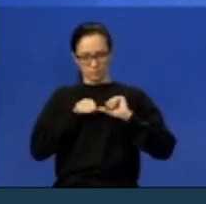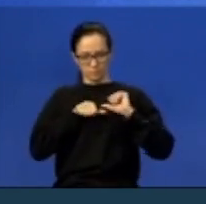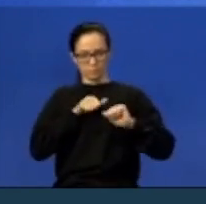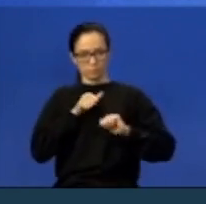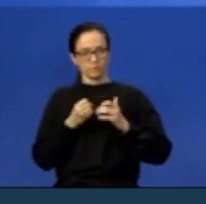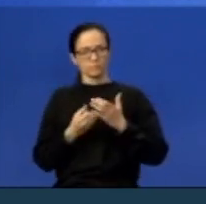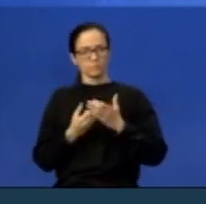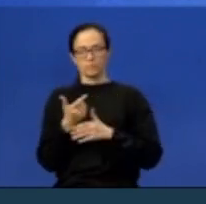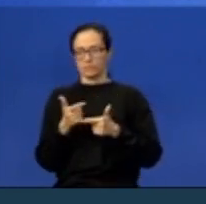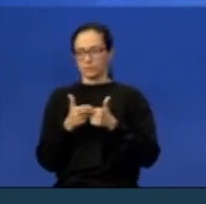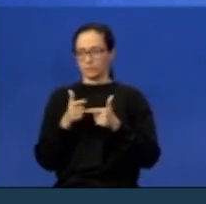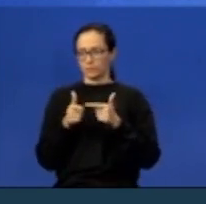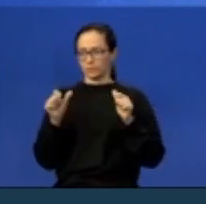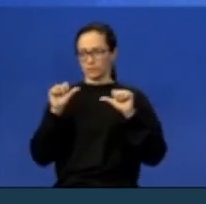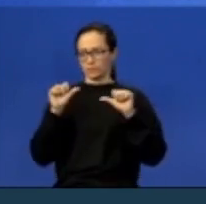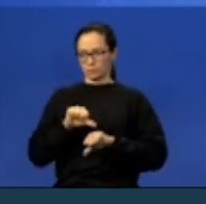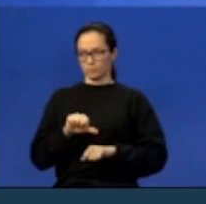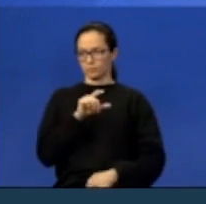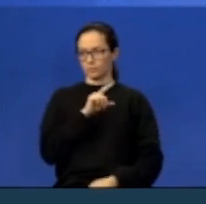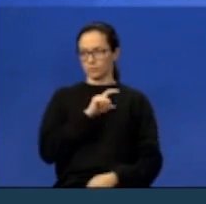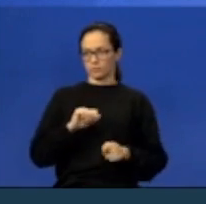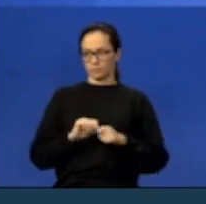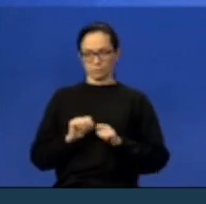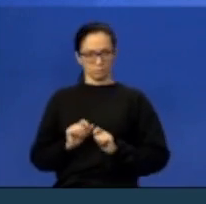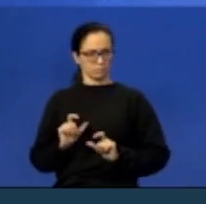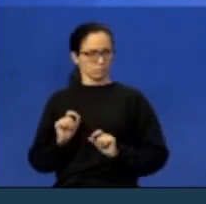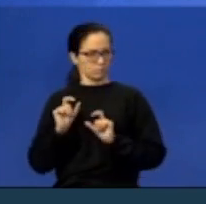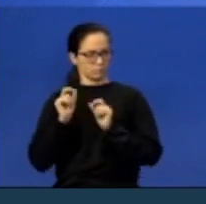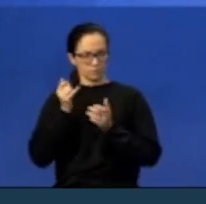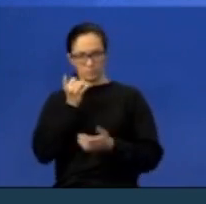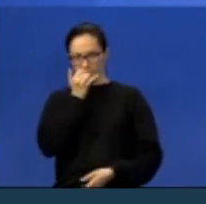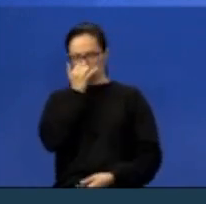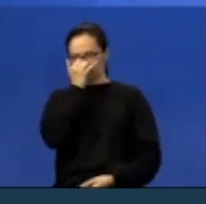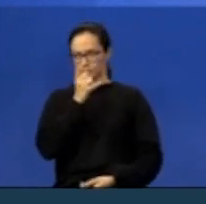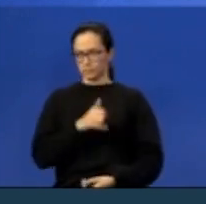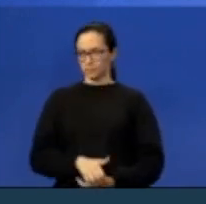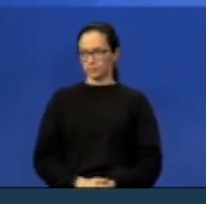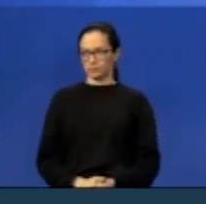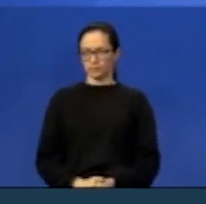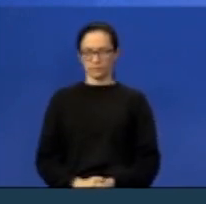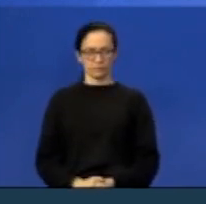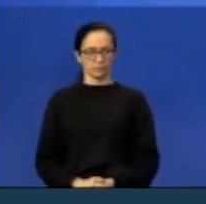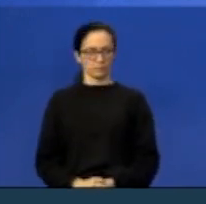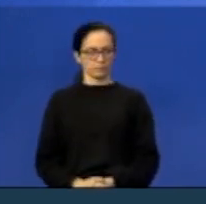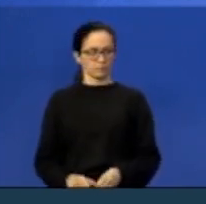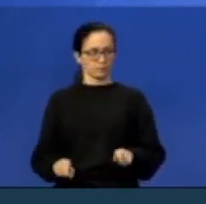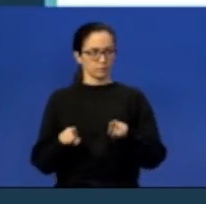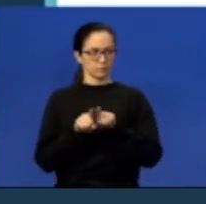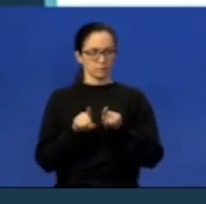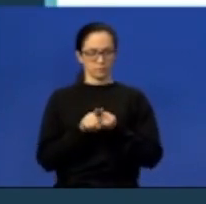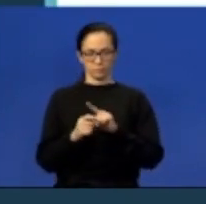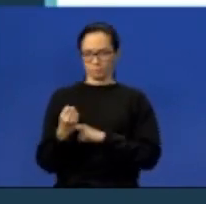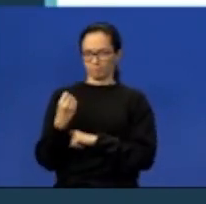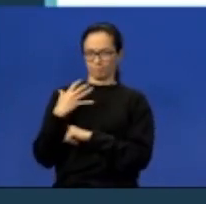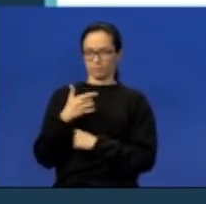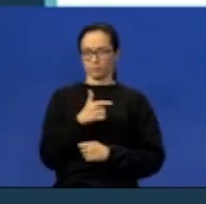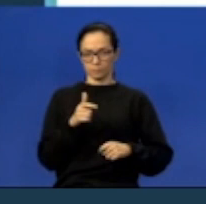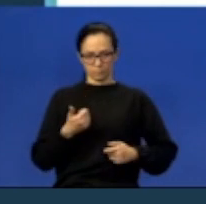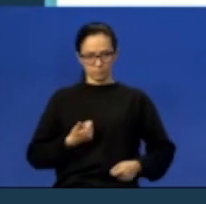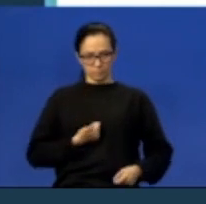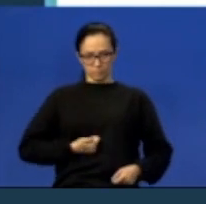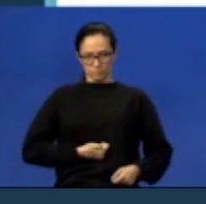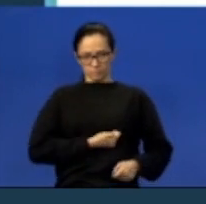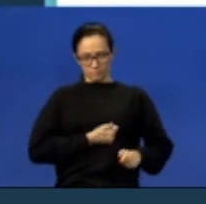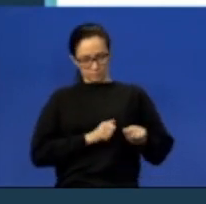ser nociva e pode provocar, inclusive, câncer. Ela também não utiliza, né, radiação ionizante e essa aquisição